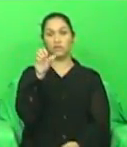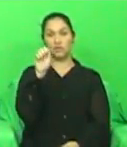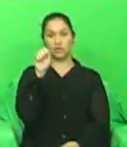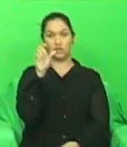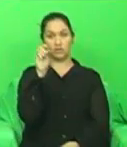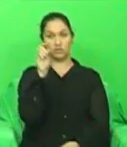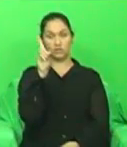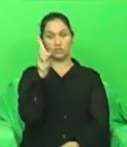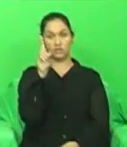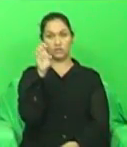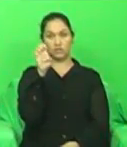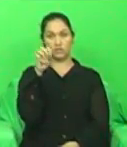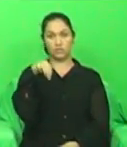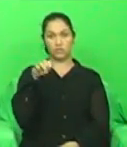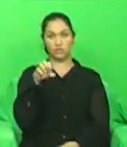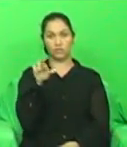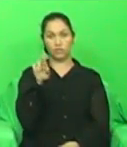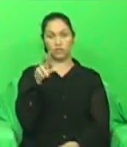trinta